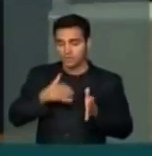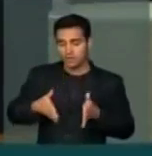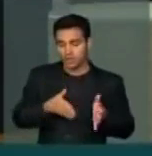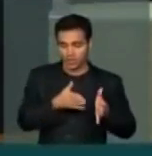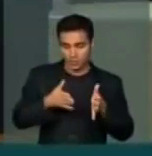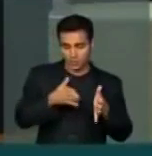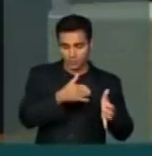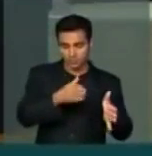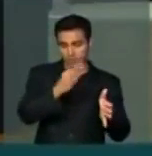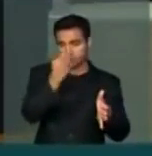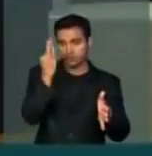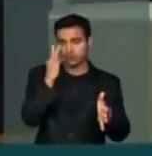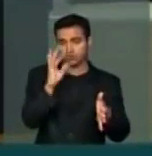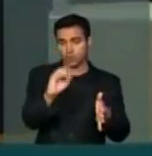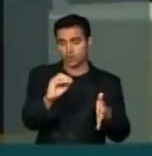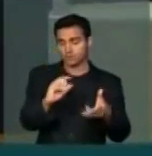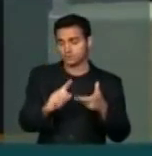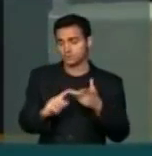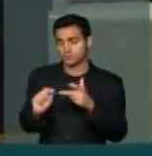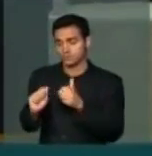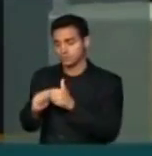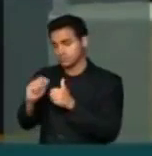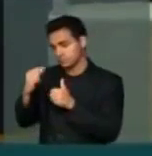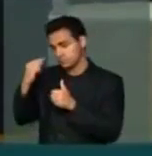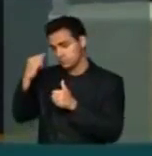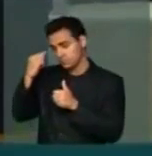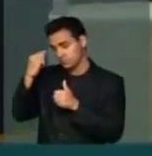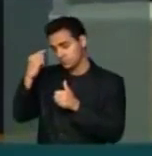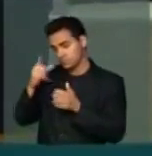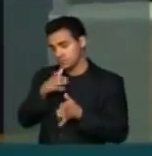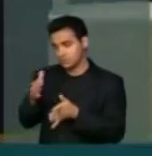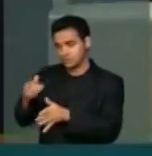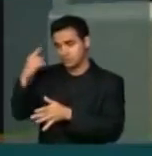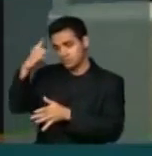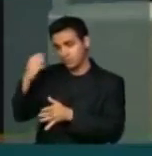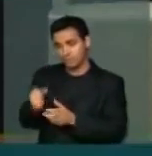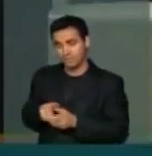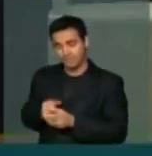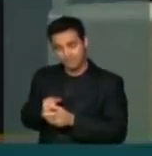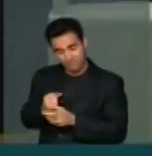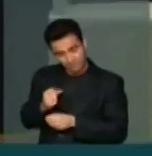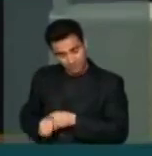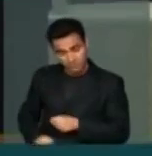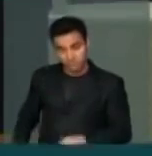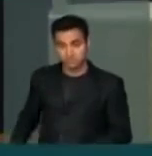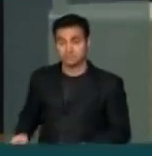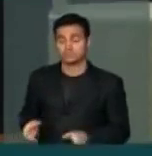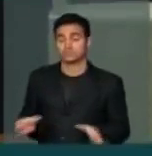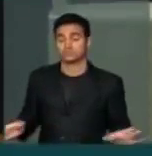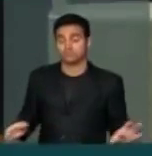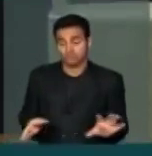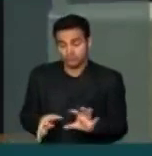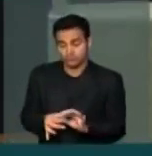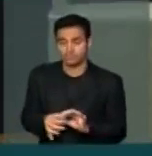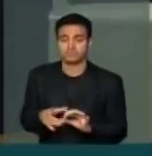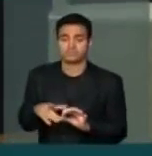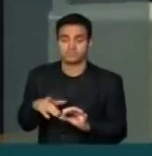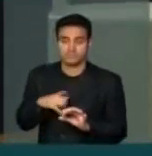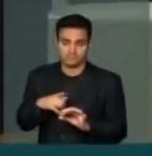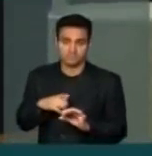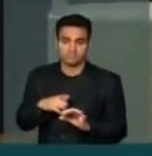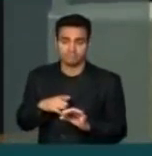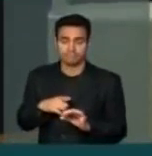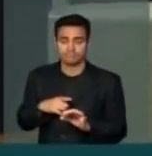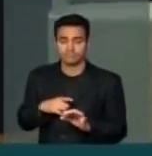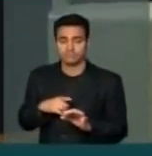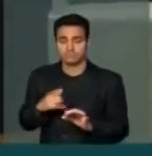com o rio São Francisco, o rio que vai para o norte e o rio eminentemente nordestino,